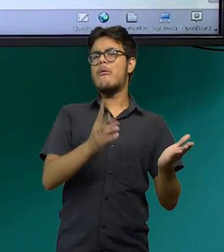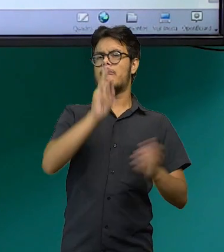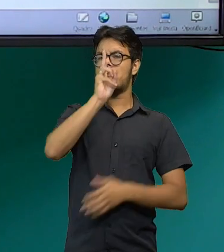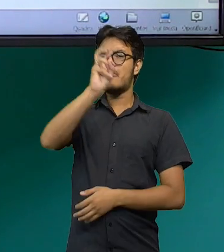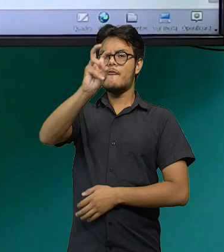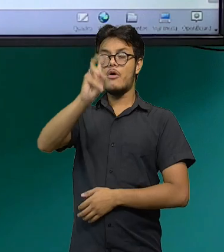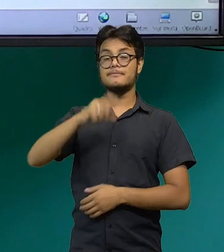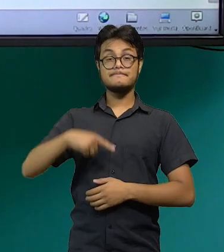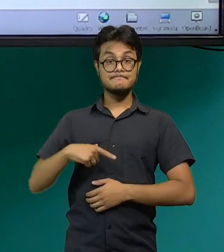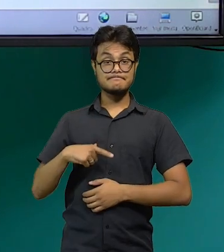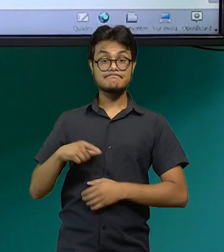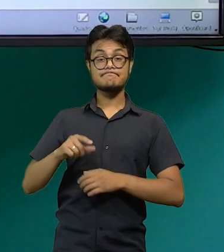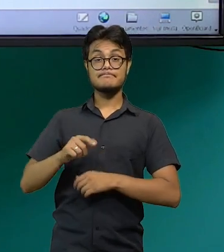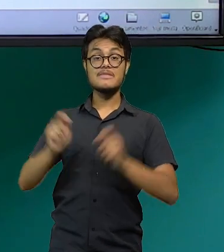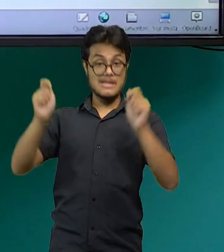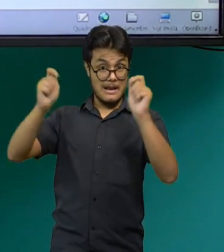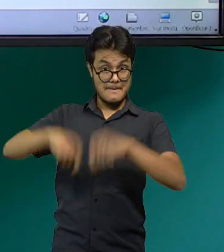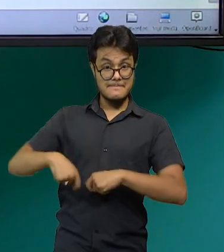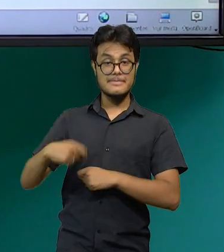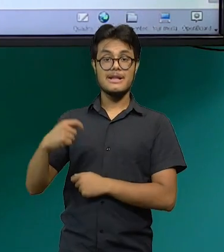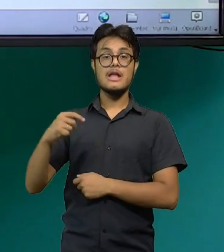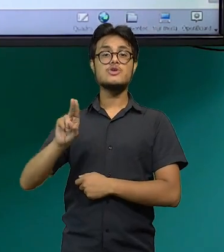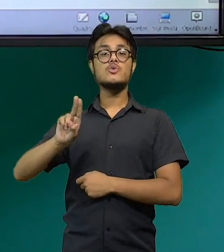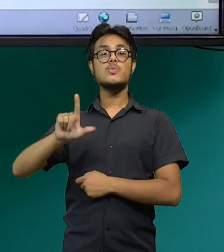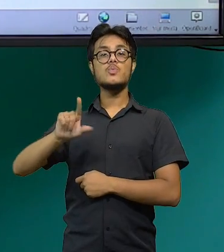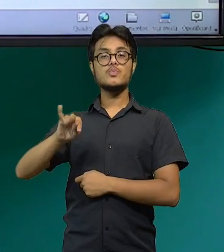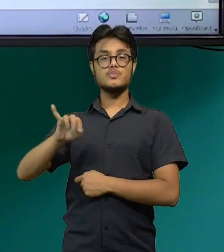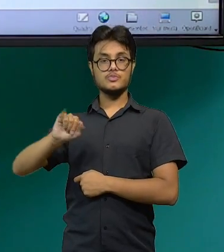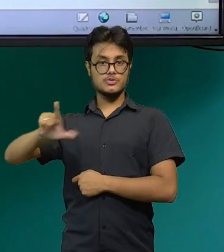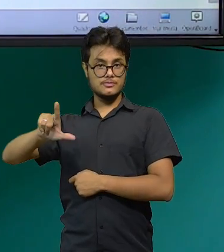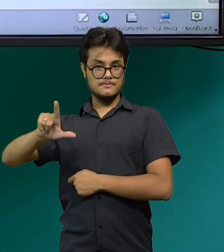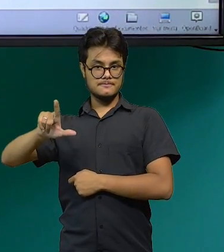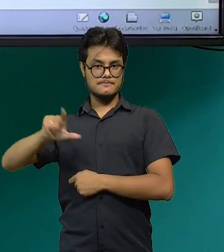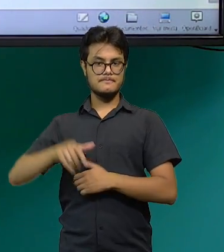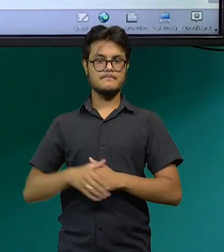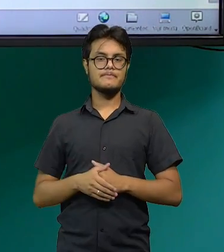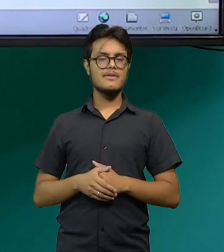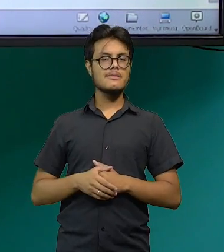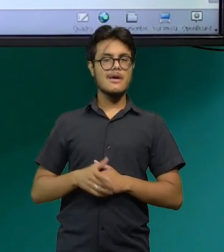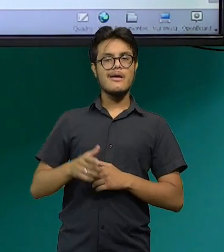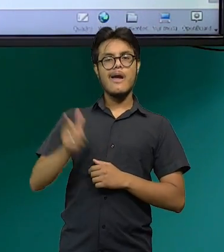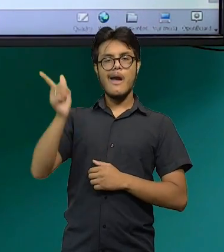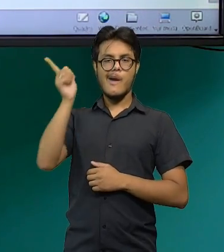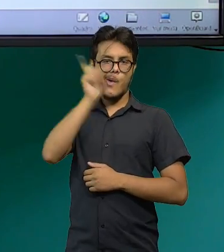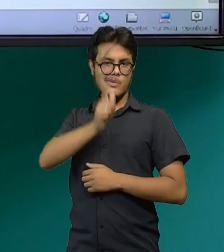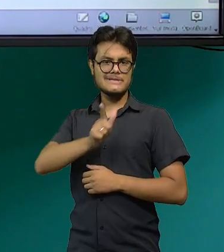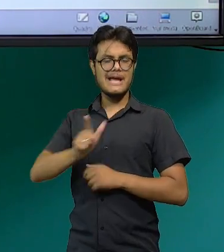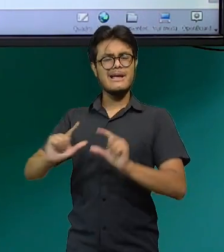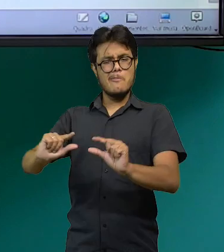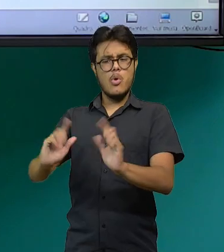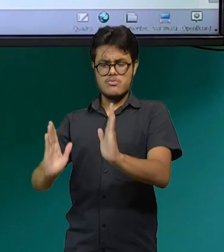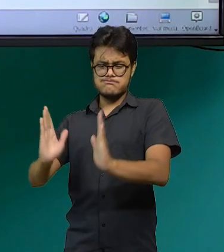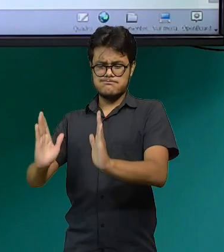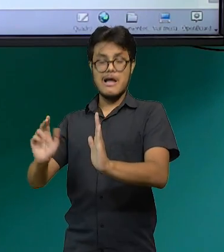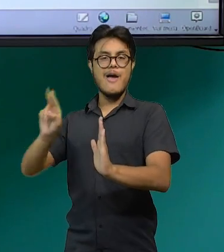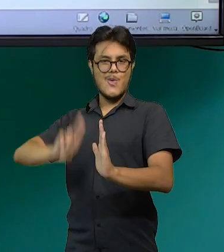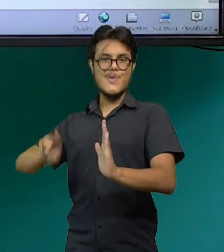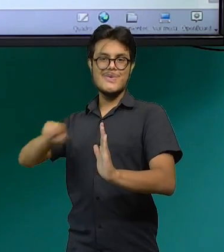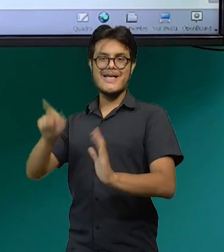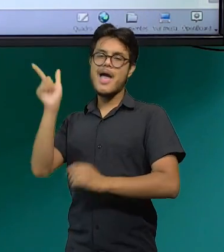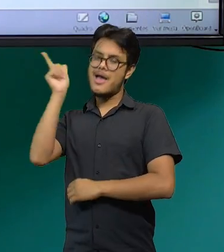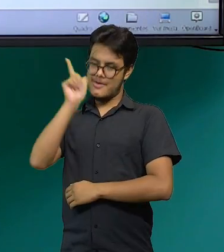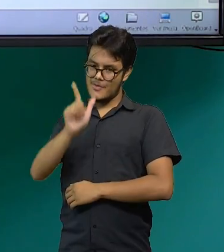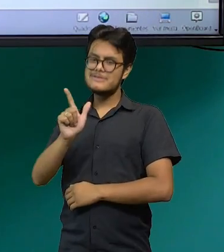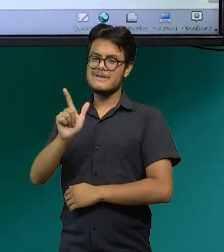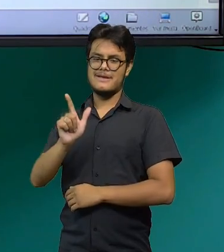potência útil. Essa potência útil aqui, que ela serve para poder ligar